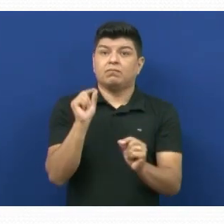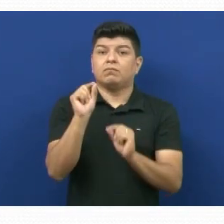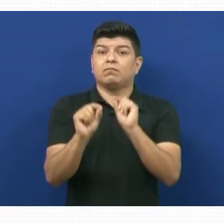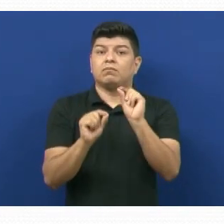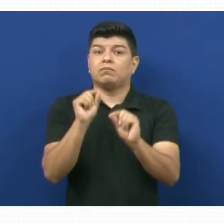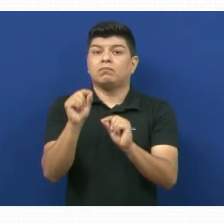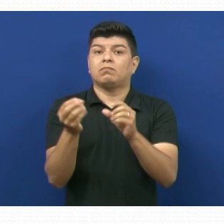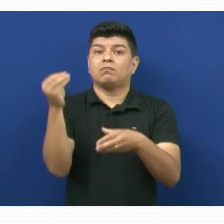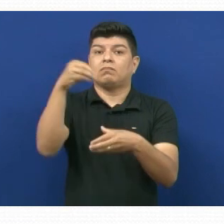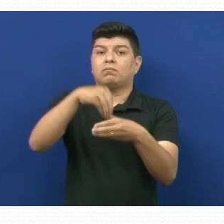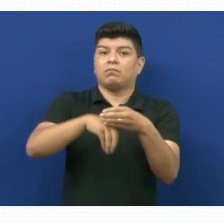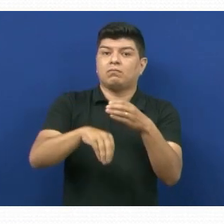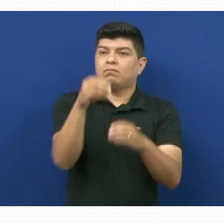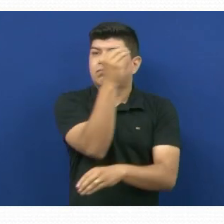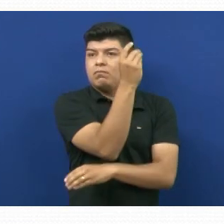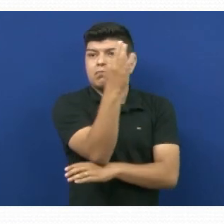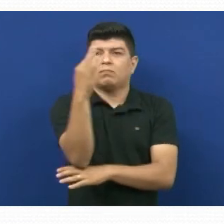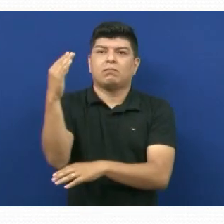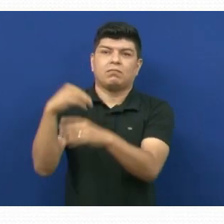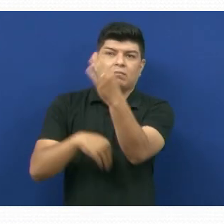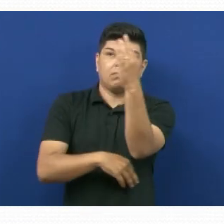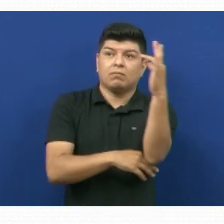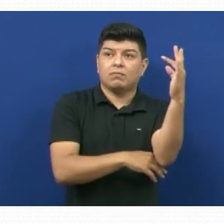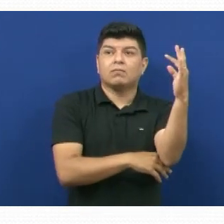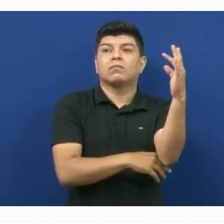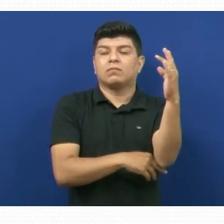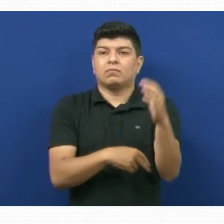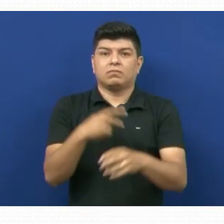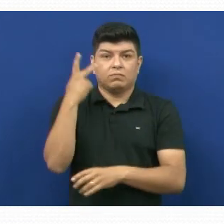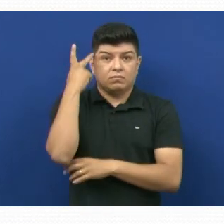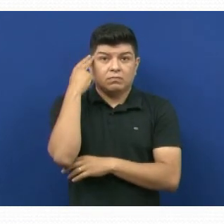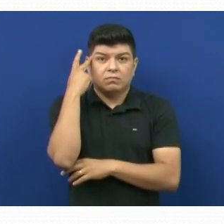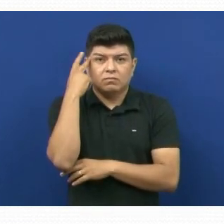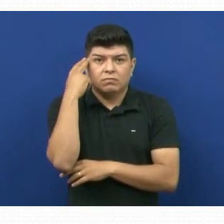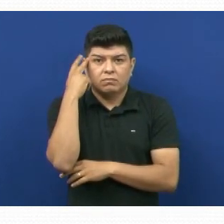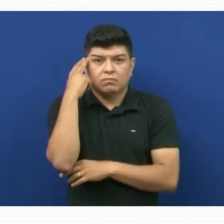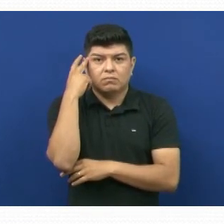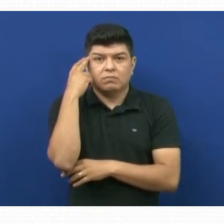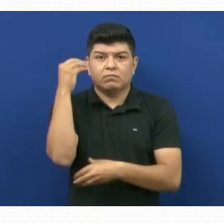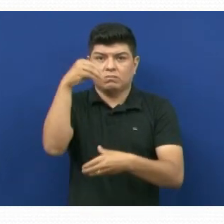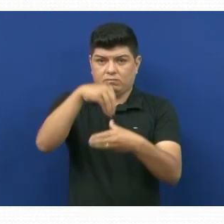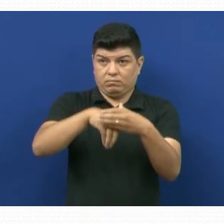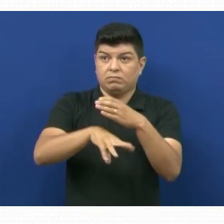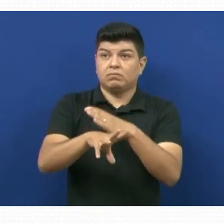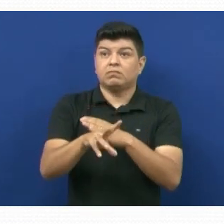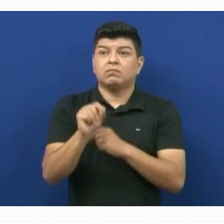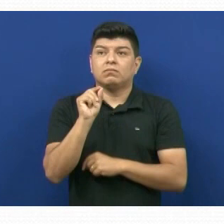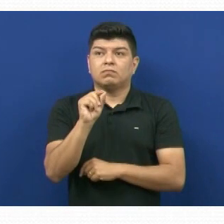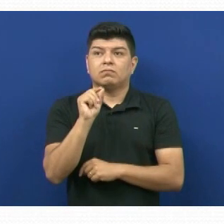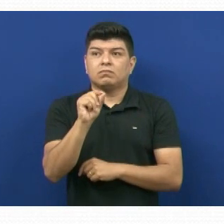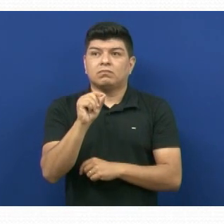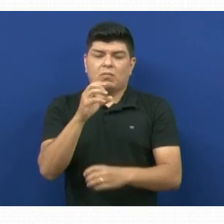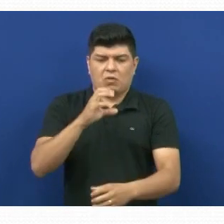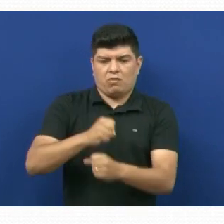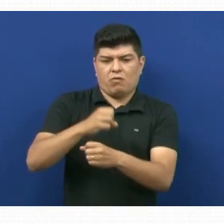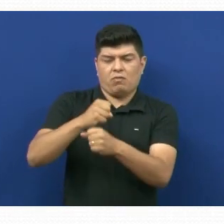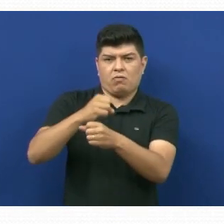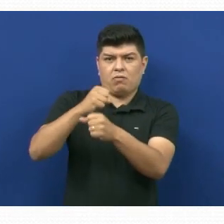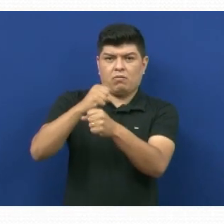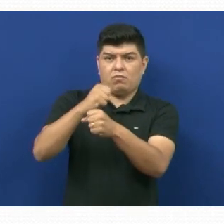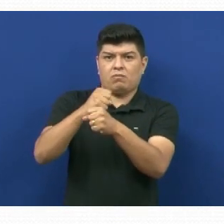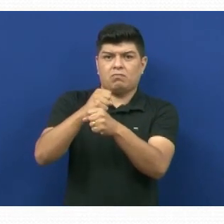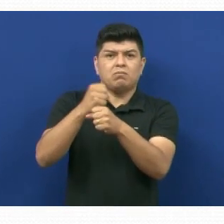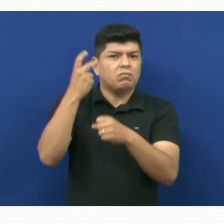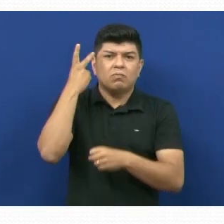que compõe essa paisagem. Os elementos naturais que compõem a paisagem são aqueles construídos pela ação